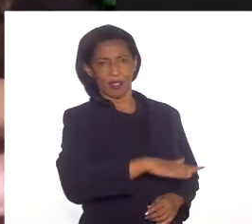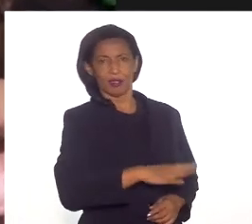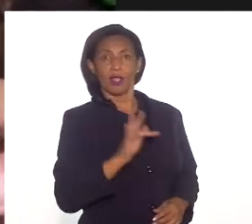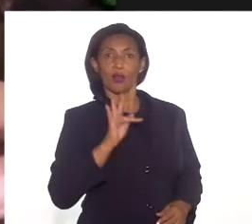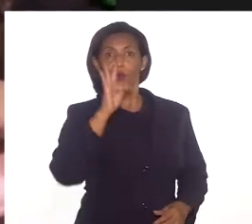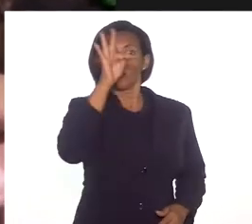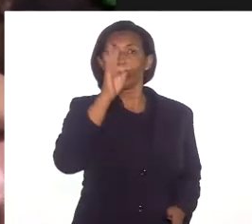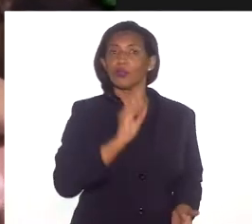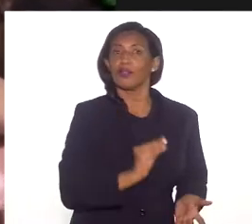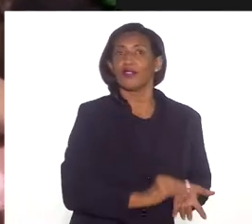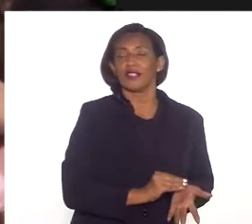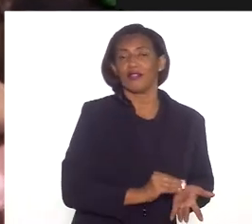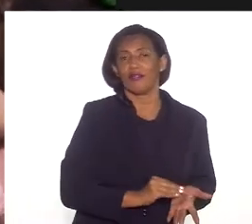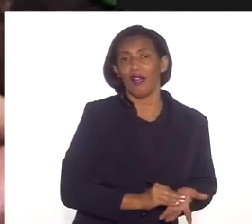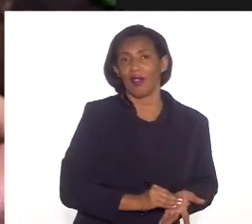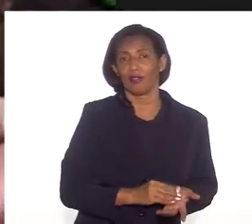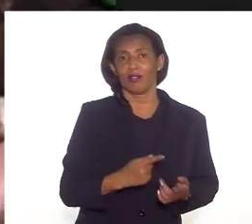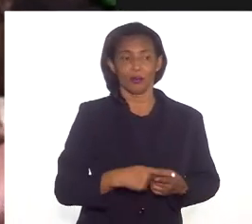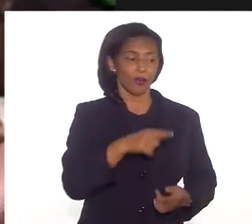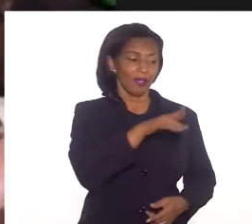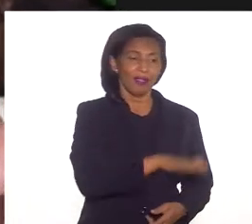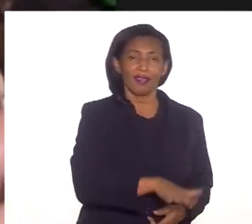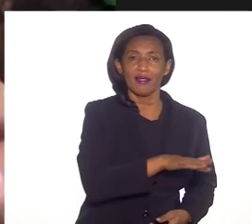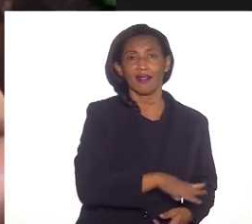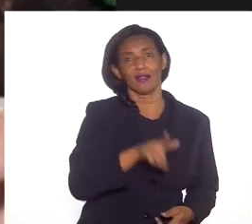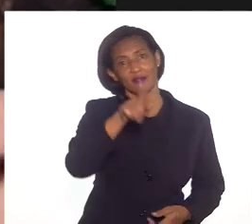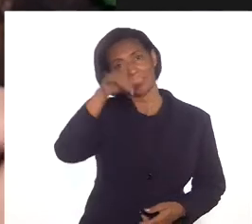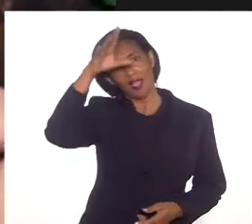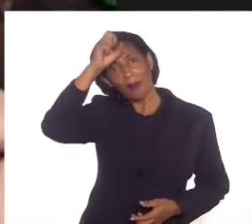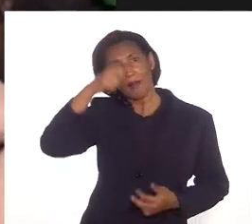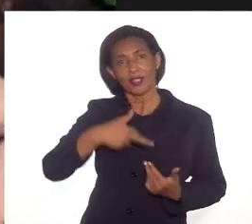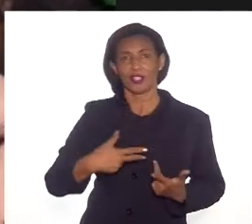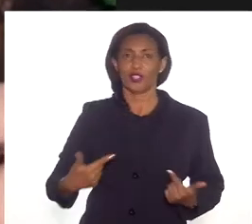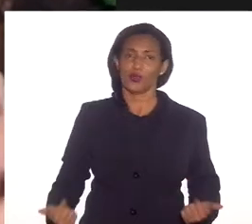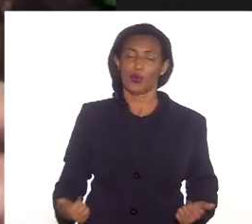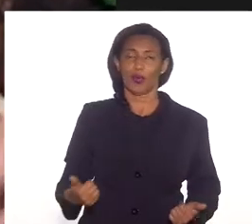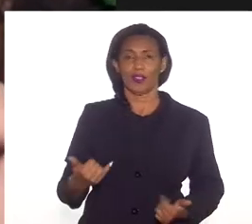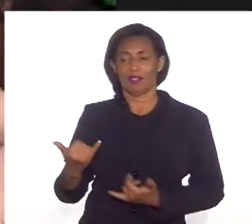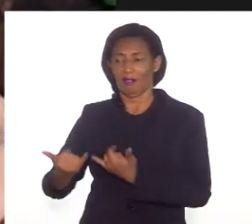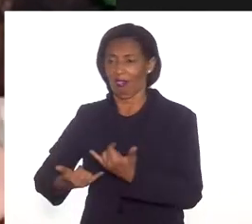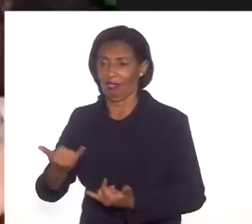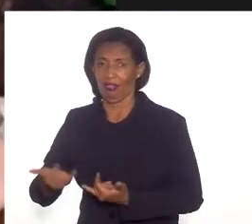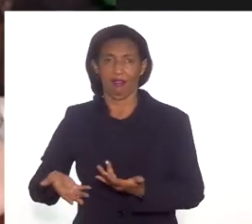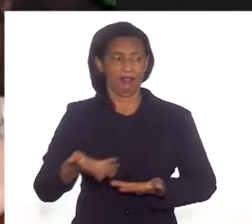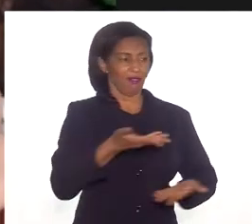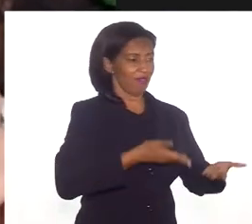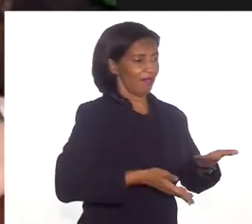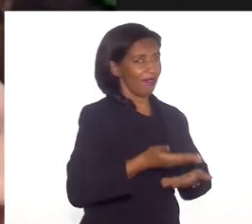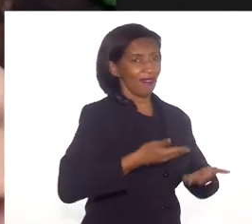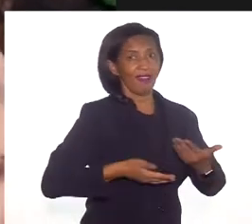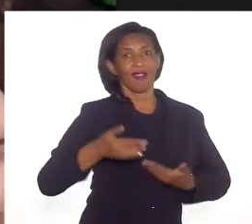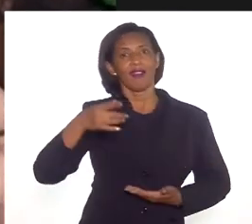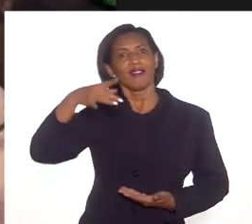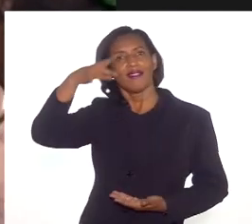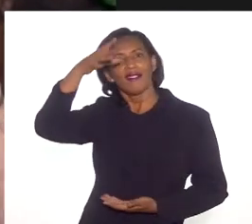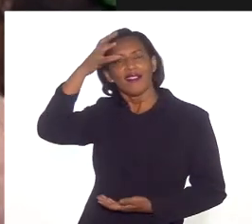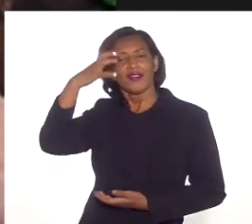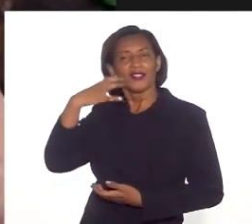falta para a gente. Porque é na infância em que a gente aprende as coisas, em que a gente interage, que a gente